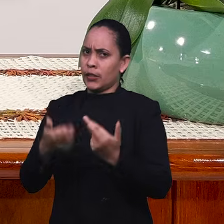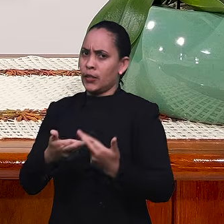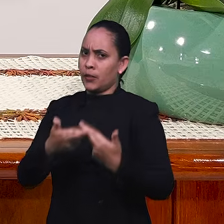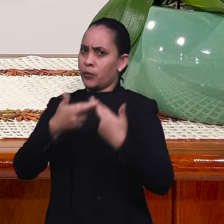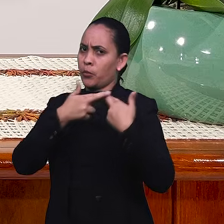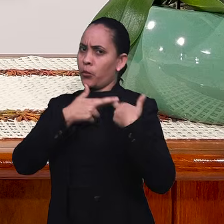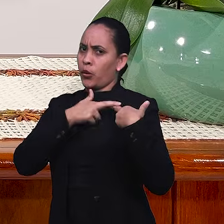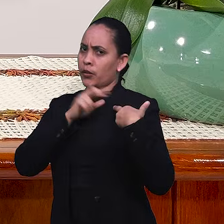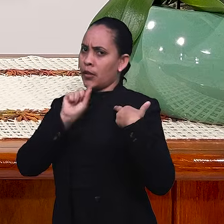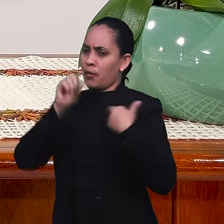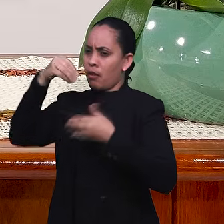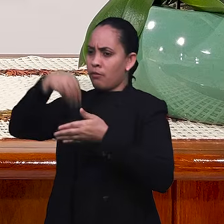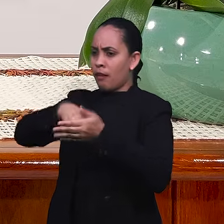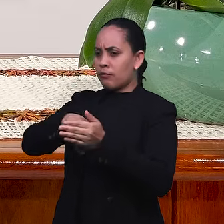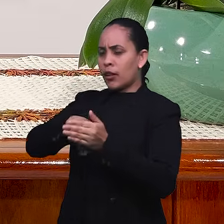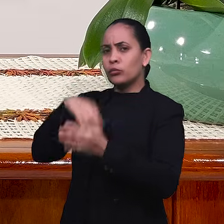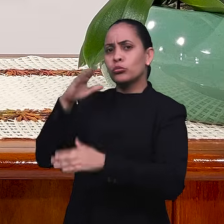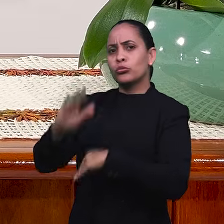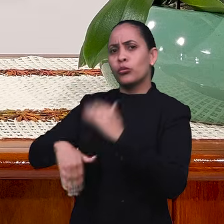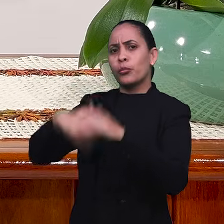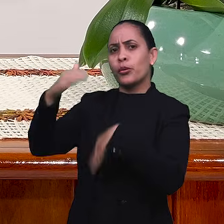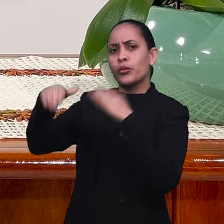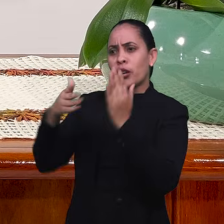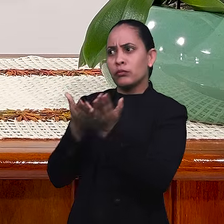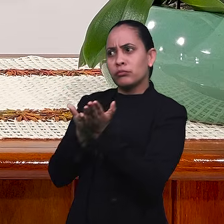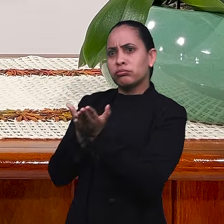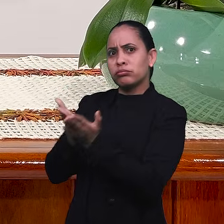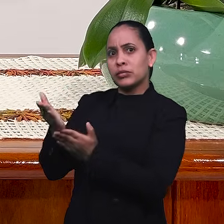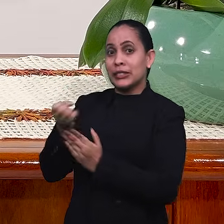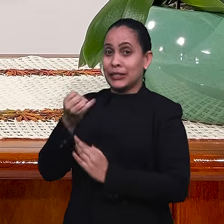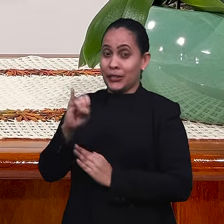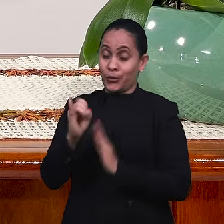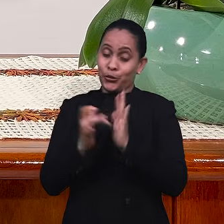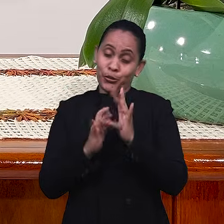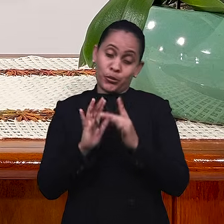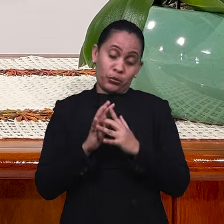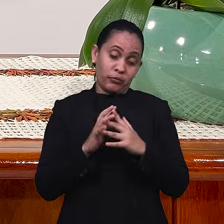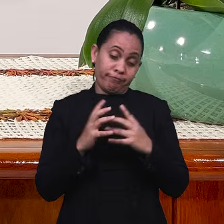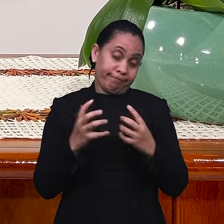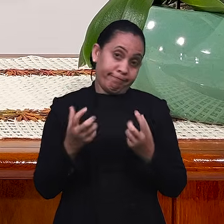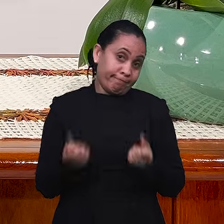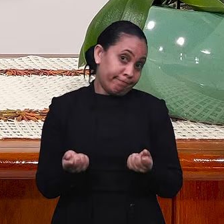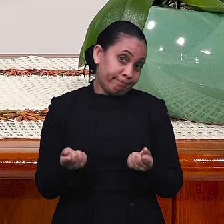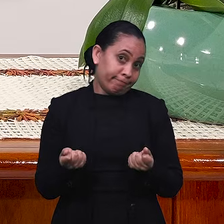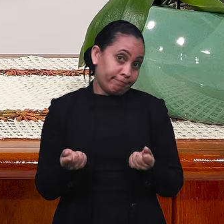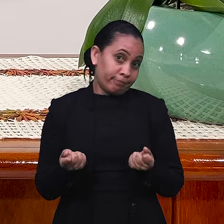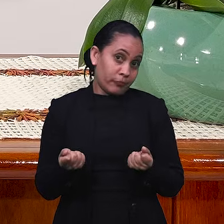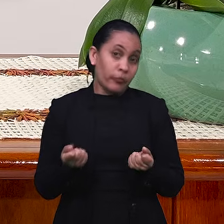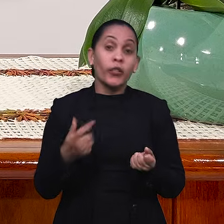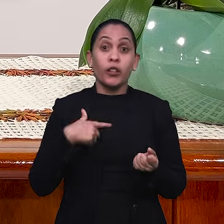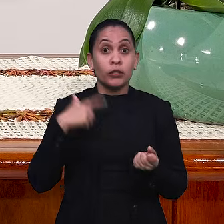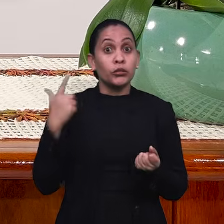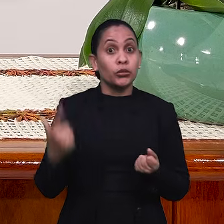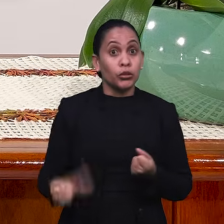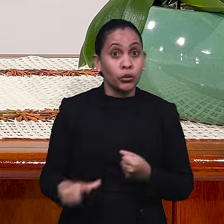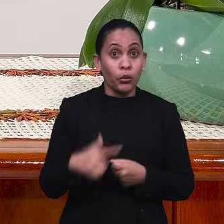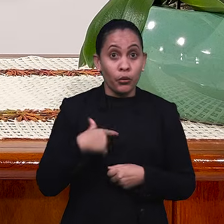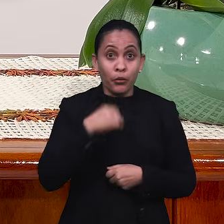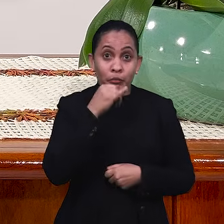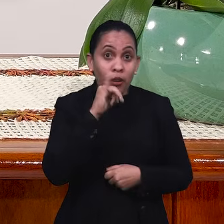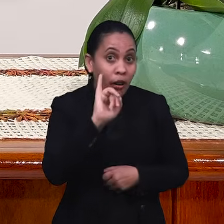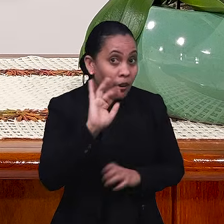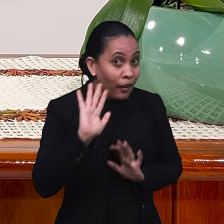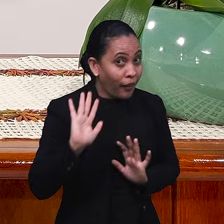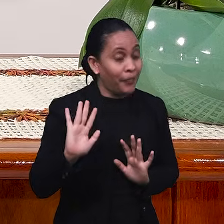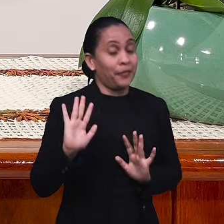ela está dentro do processo. Se eu aceito o Senhor Jesus, e mais uma vez, desculpe a